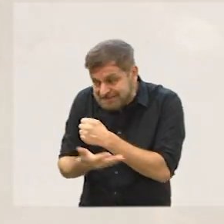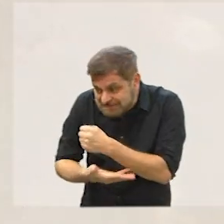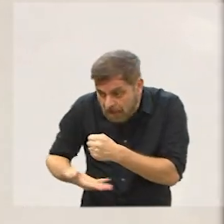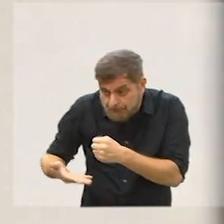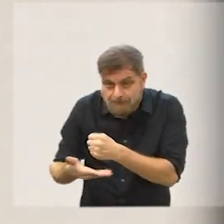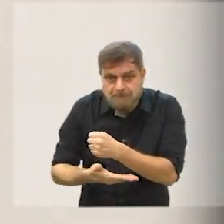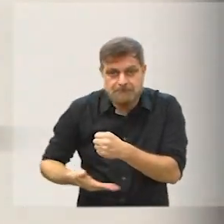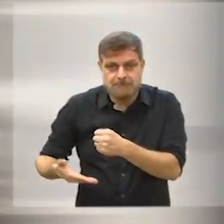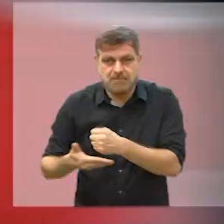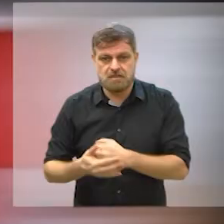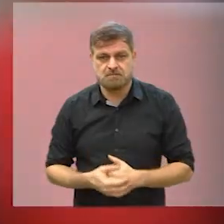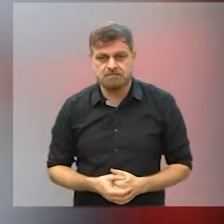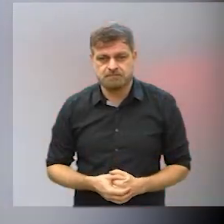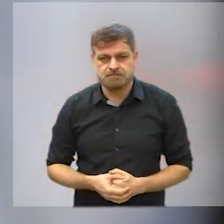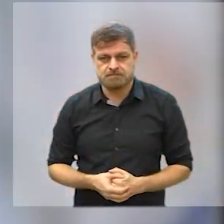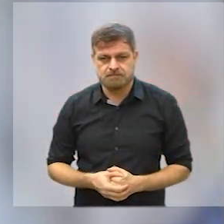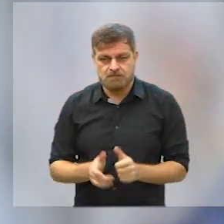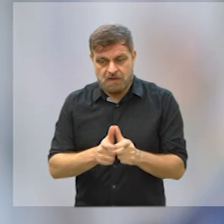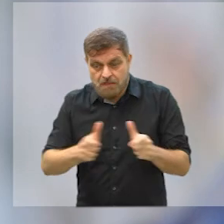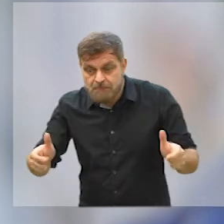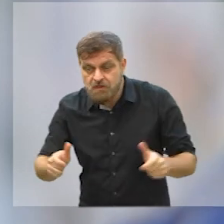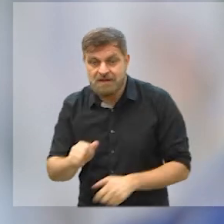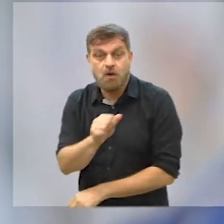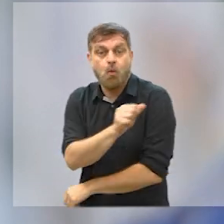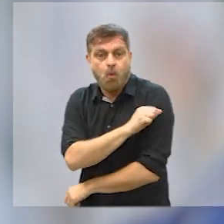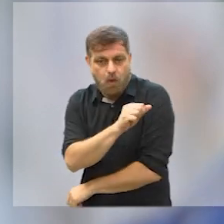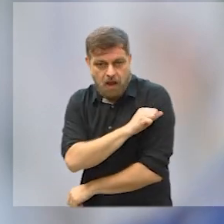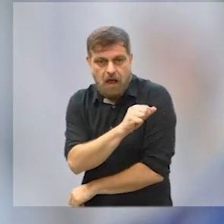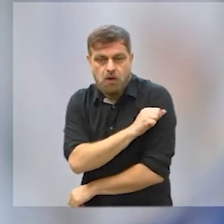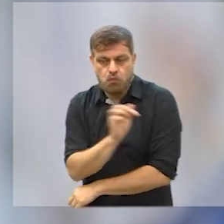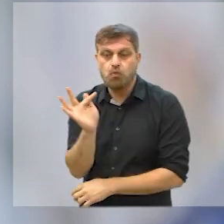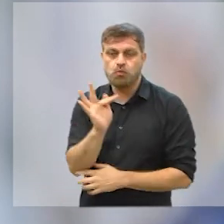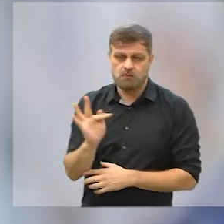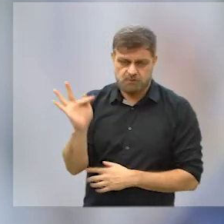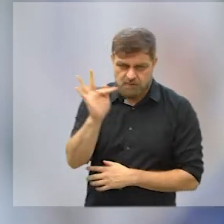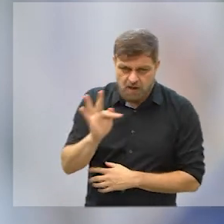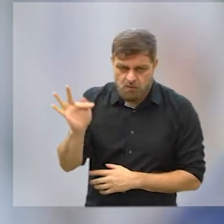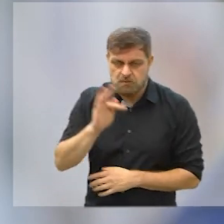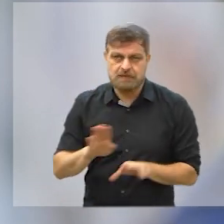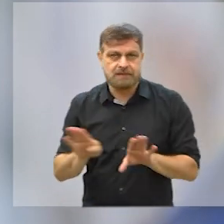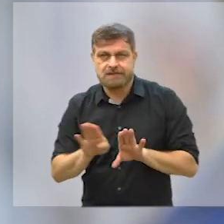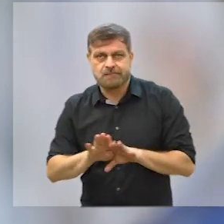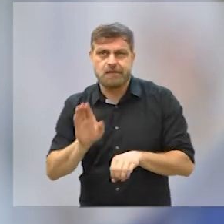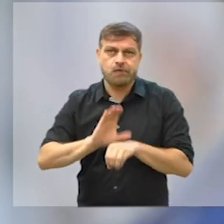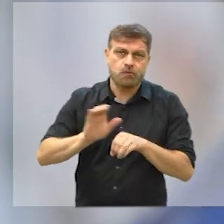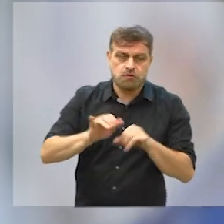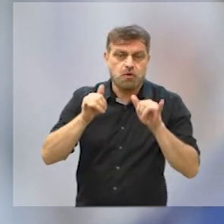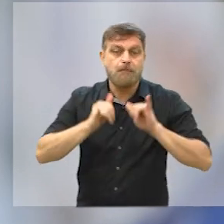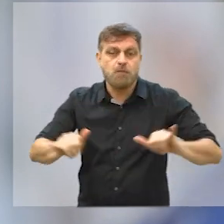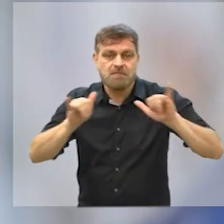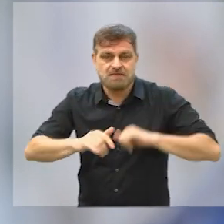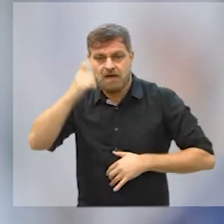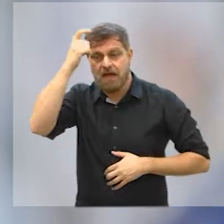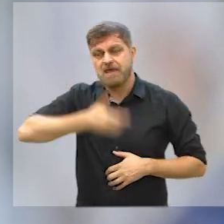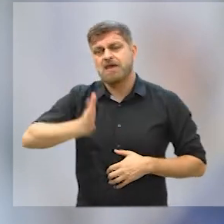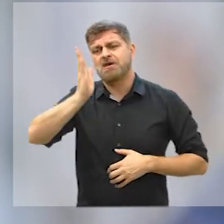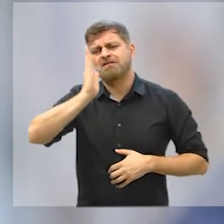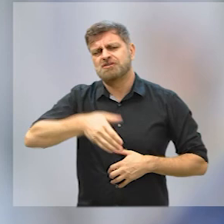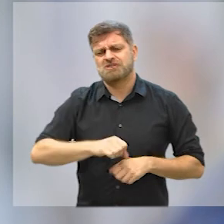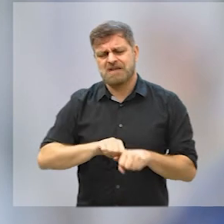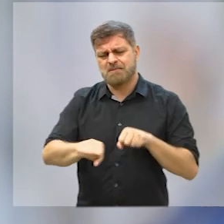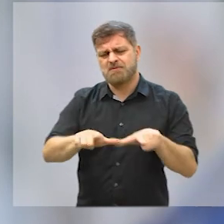essencial. A maioria são estudantes, né? Universitários, publicidade, coisa que eu, de repente, já não estou